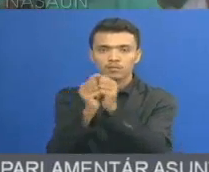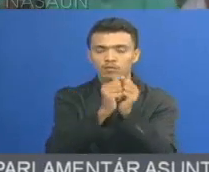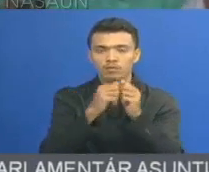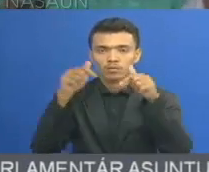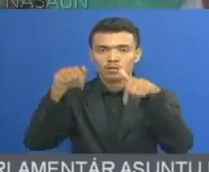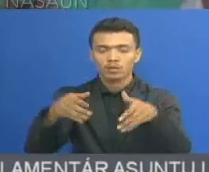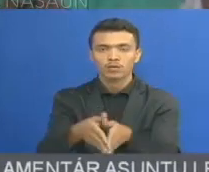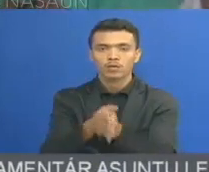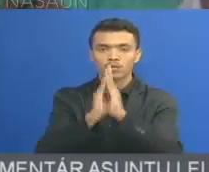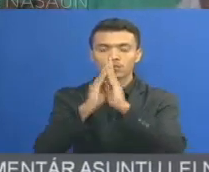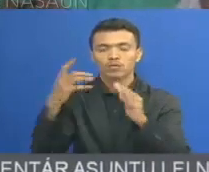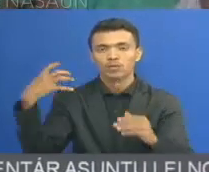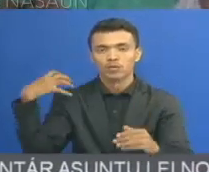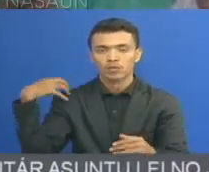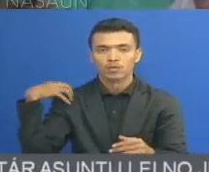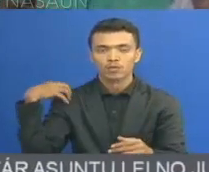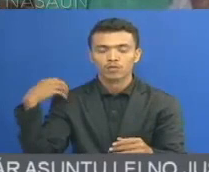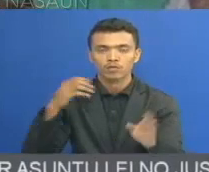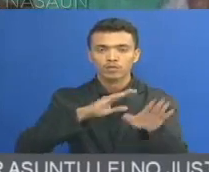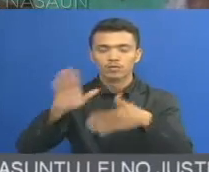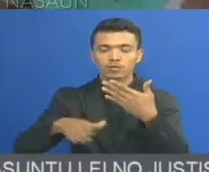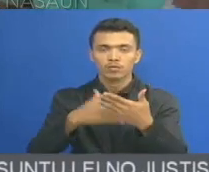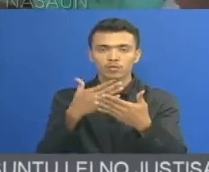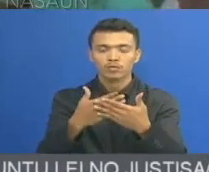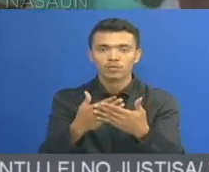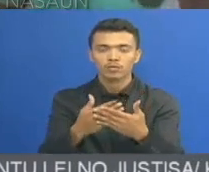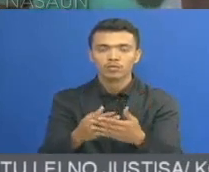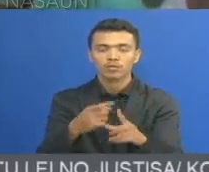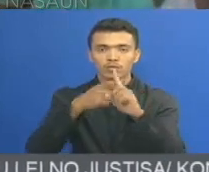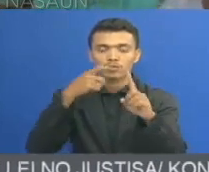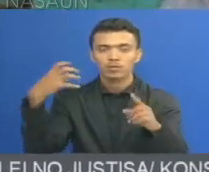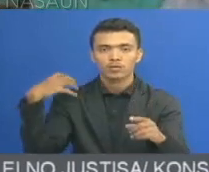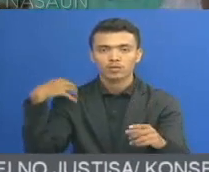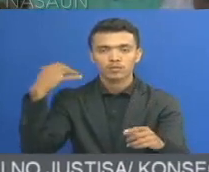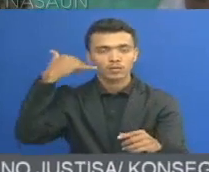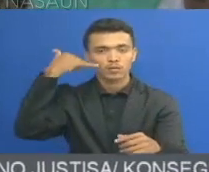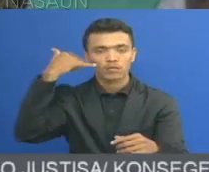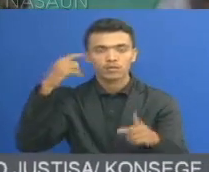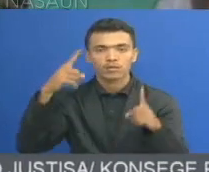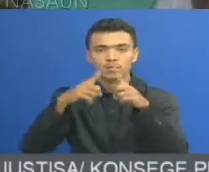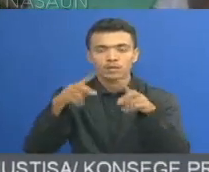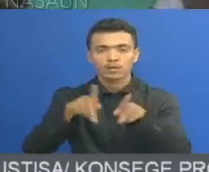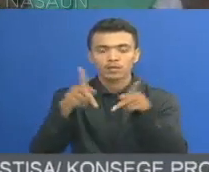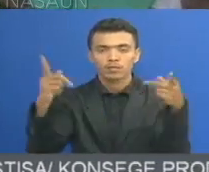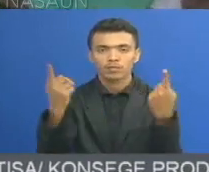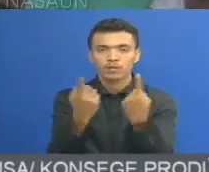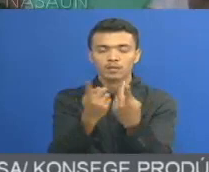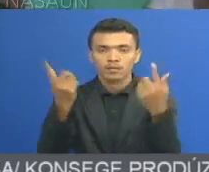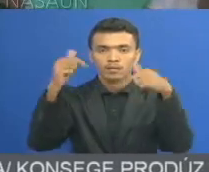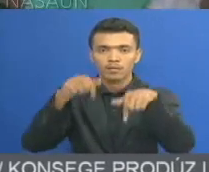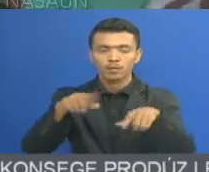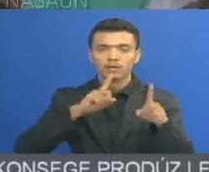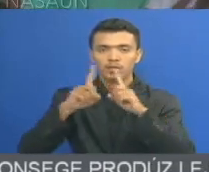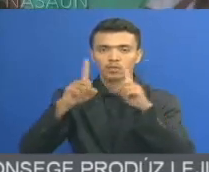ba husi a ofis na va hotu konsege husi ofis telepon direta ba kompania mai